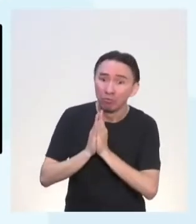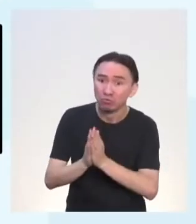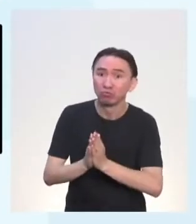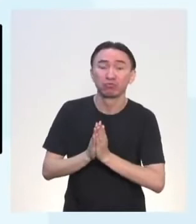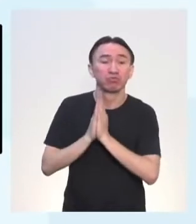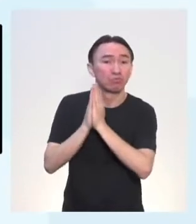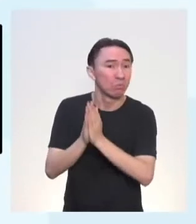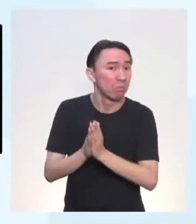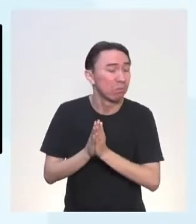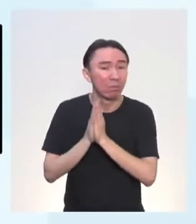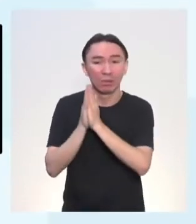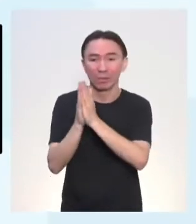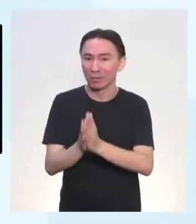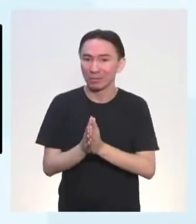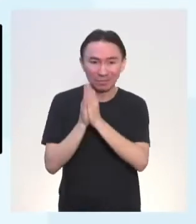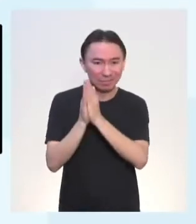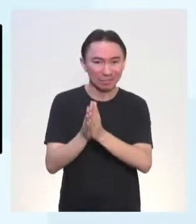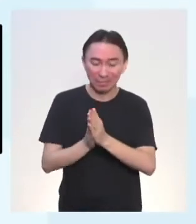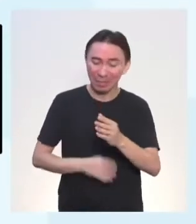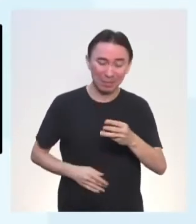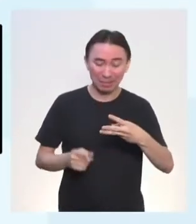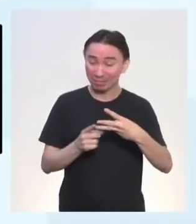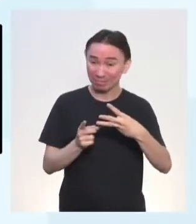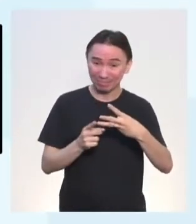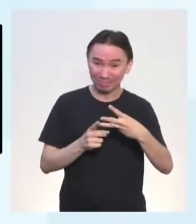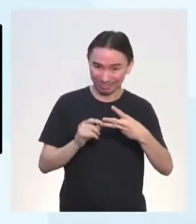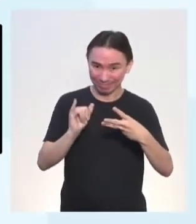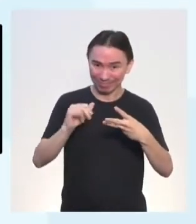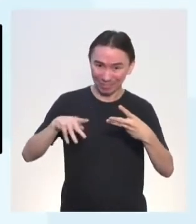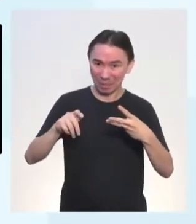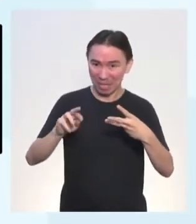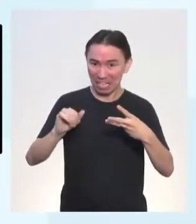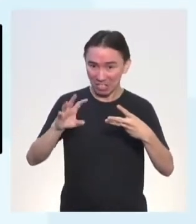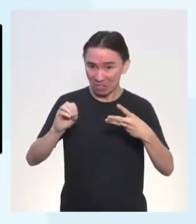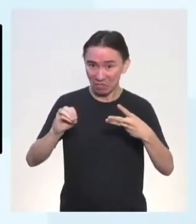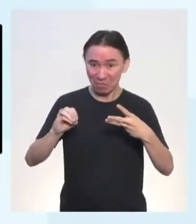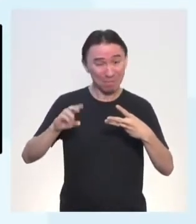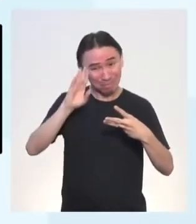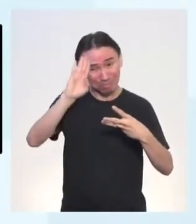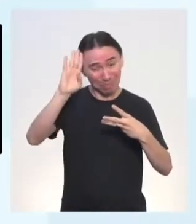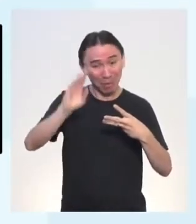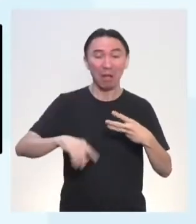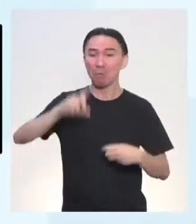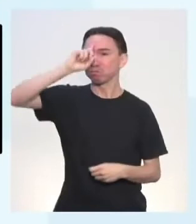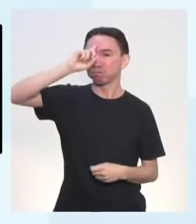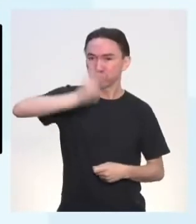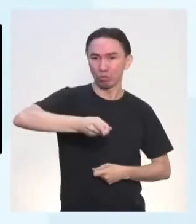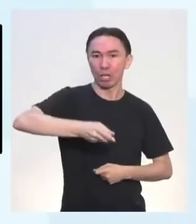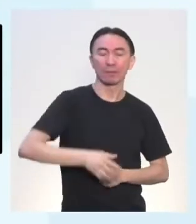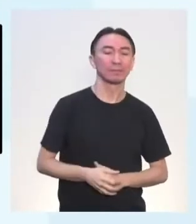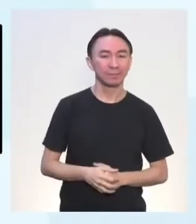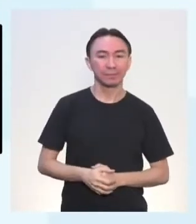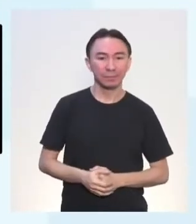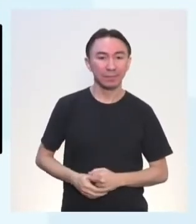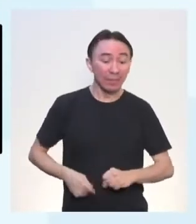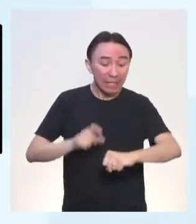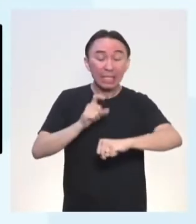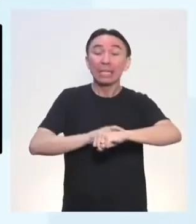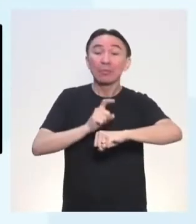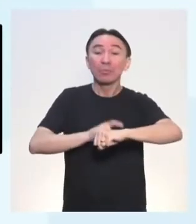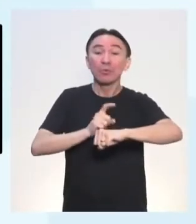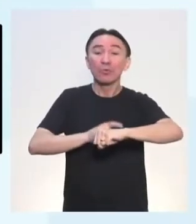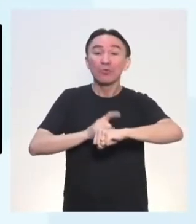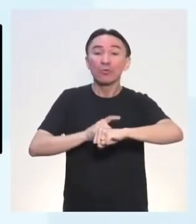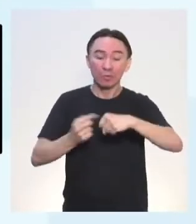O principal aí do imperativo é a ordem. Tá? Tempos verbais. Quais são os tempos verbais,